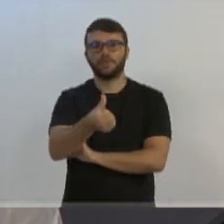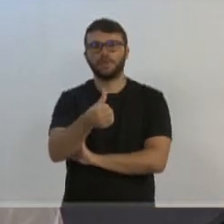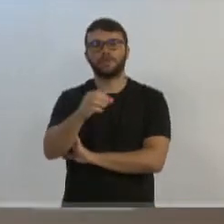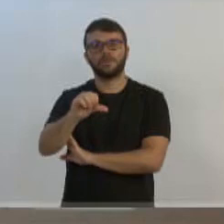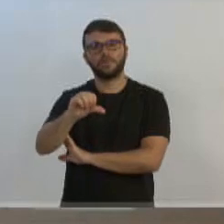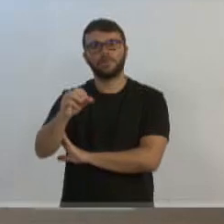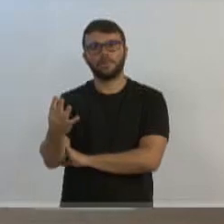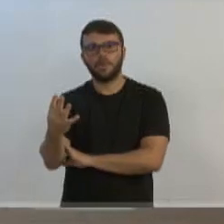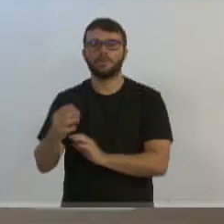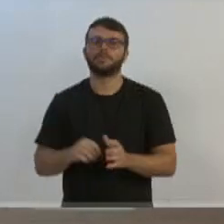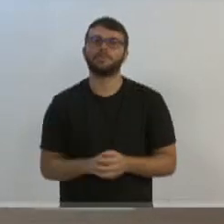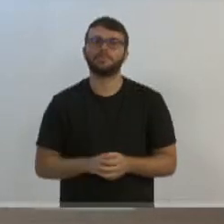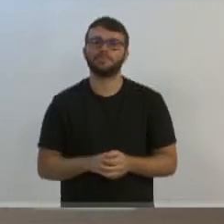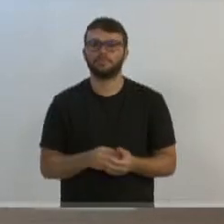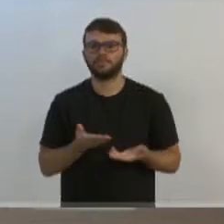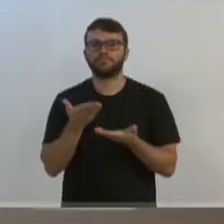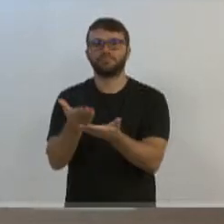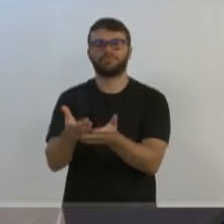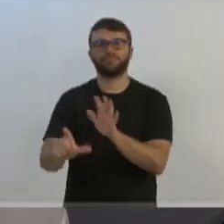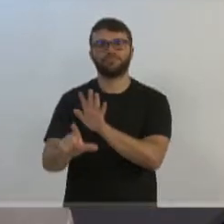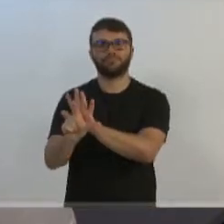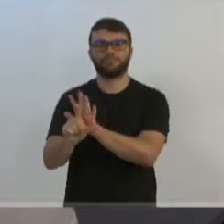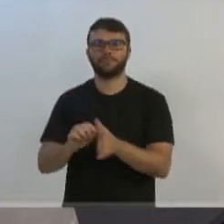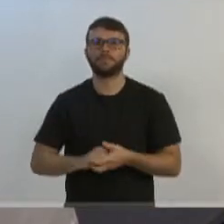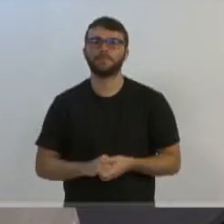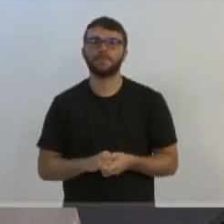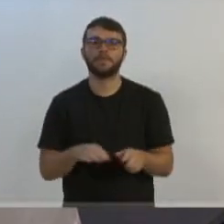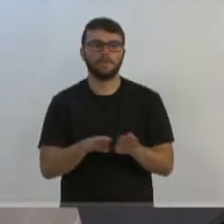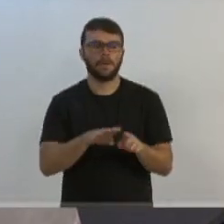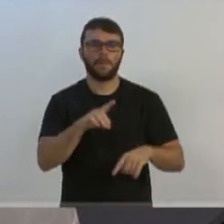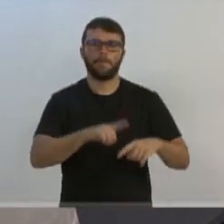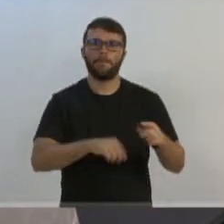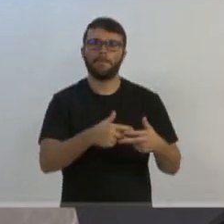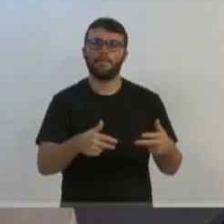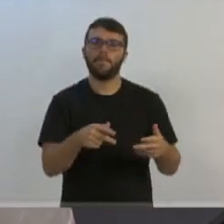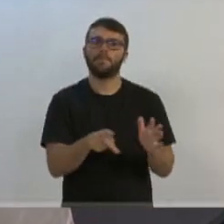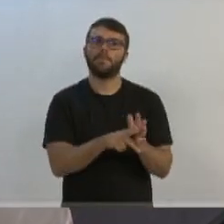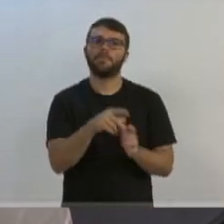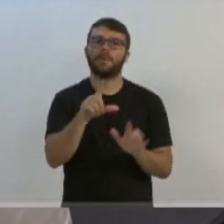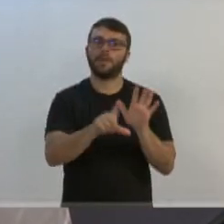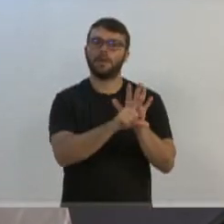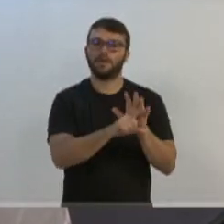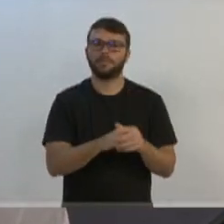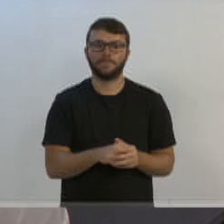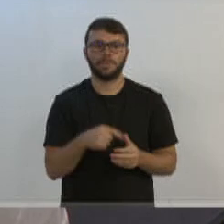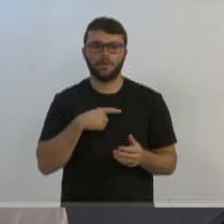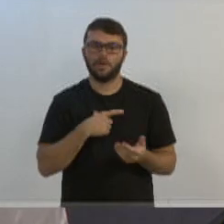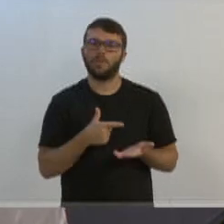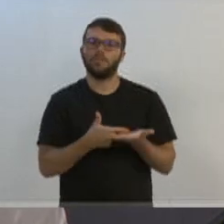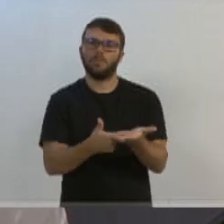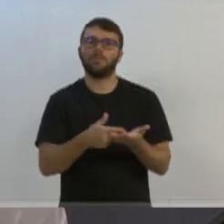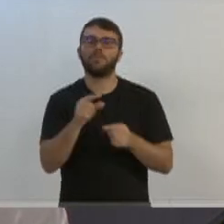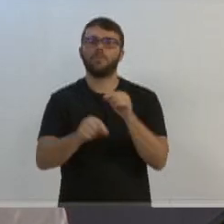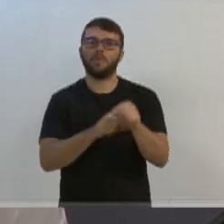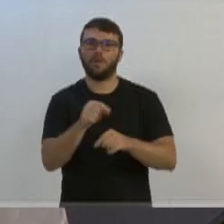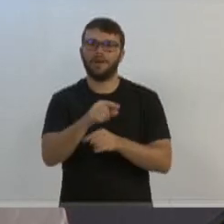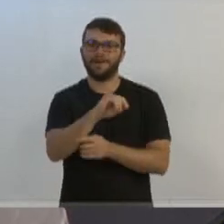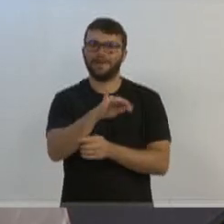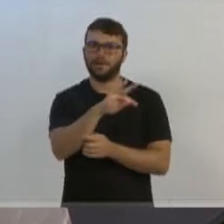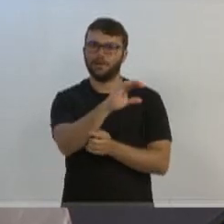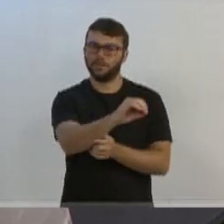8.684. Caminhamos à diretoria legislativa. Matéria do Legislativo. Indicações dos vereadores Ailton de Souza,